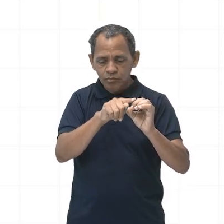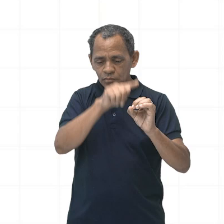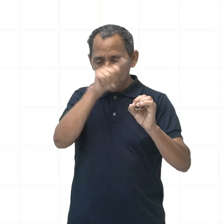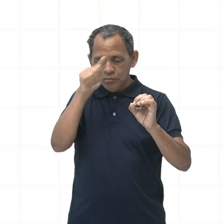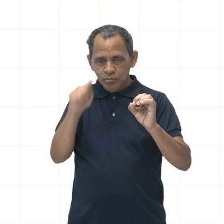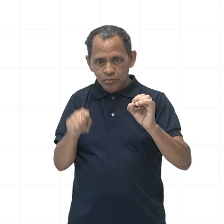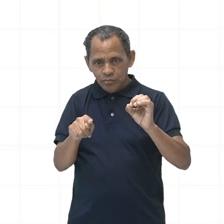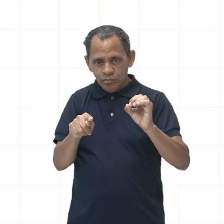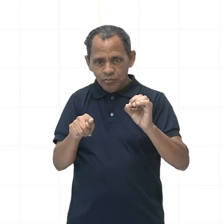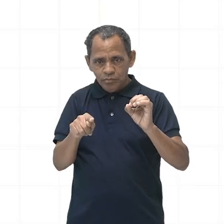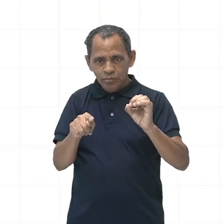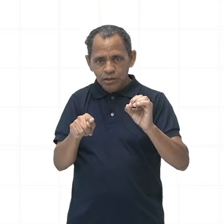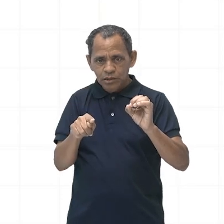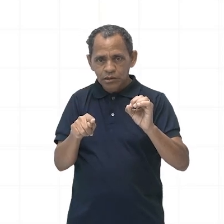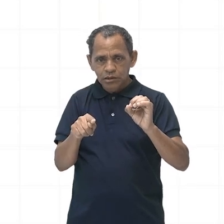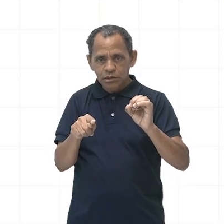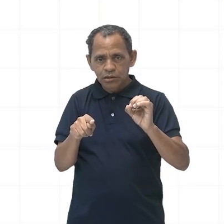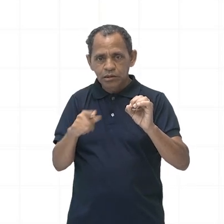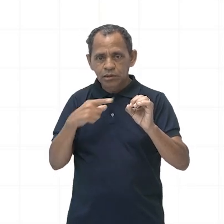O segundo cone,